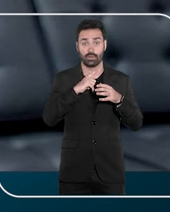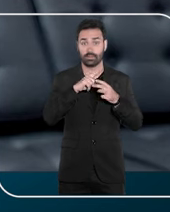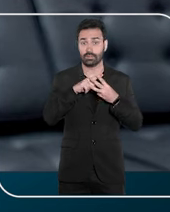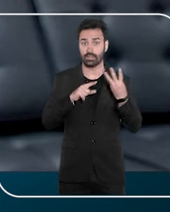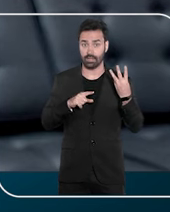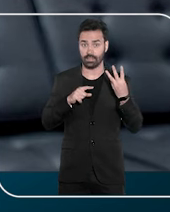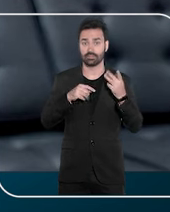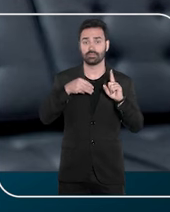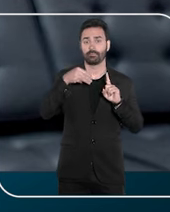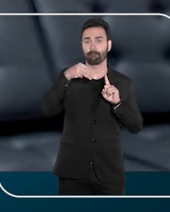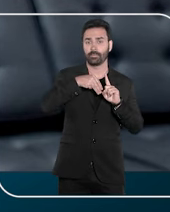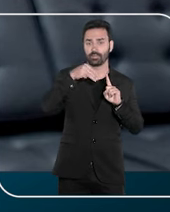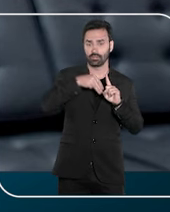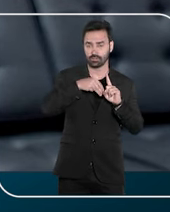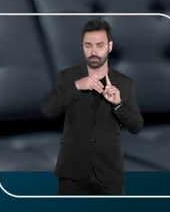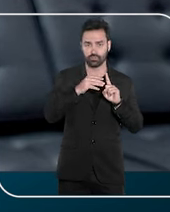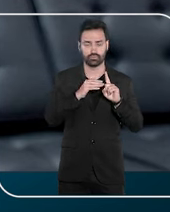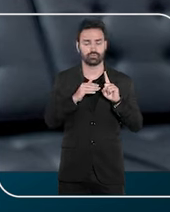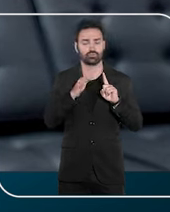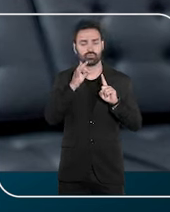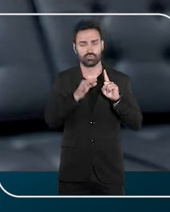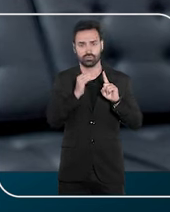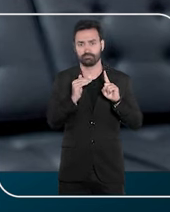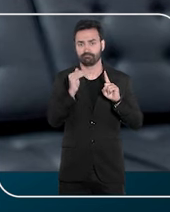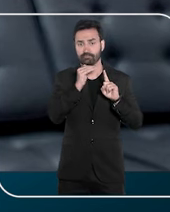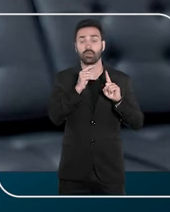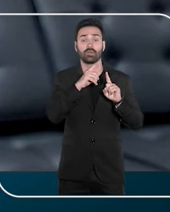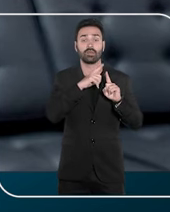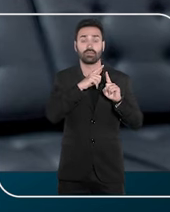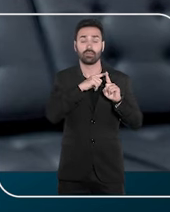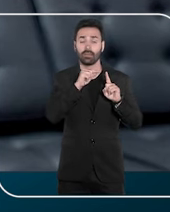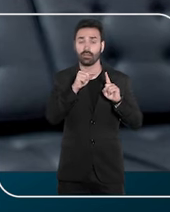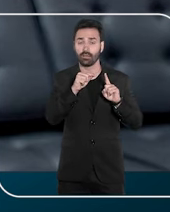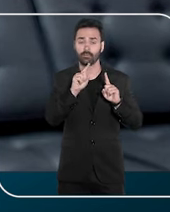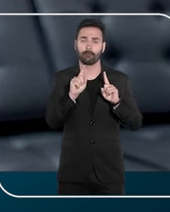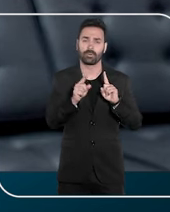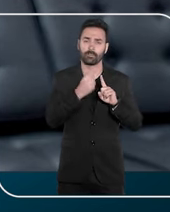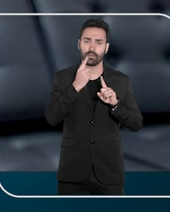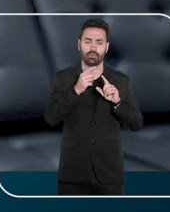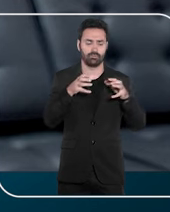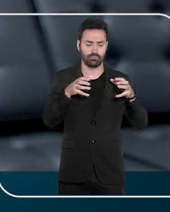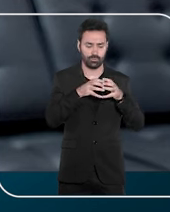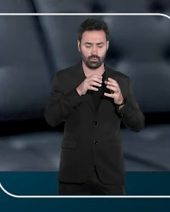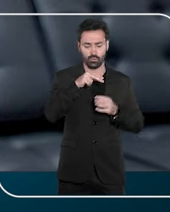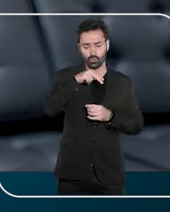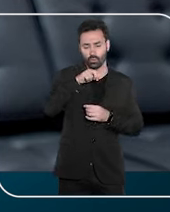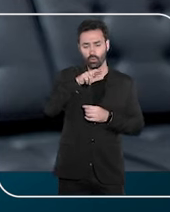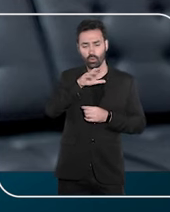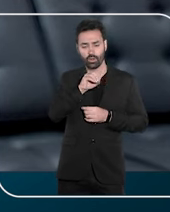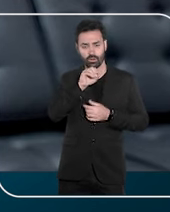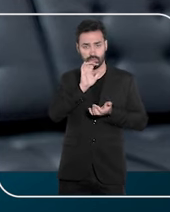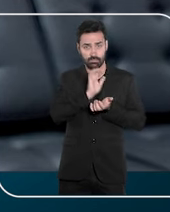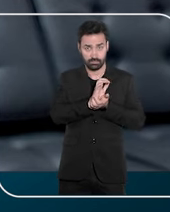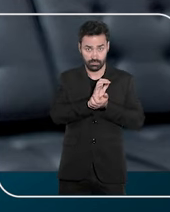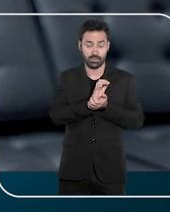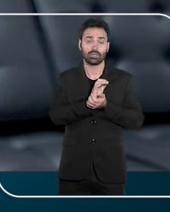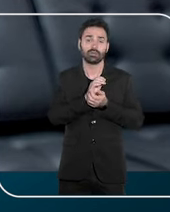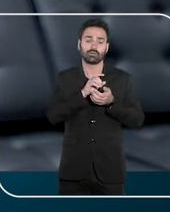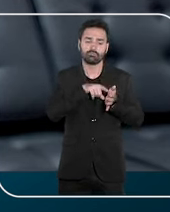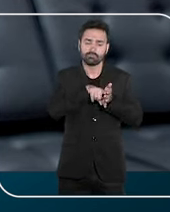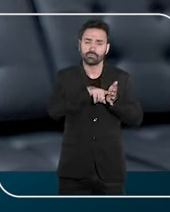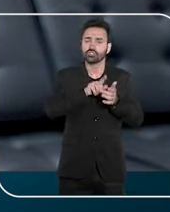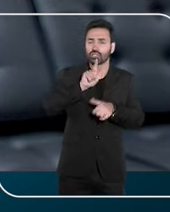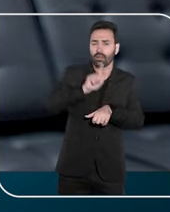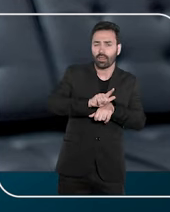ela é auxiliada pelo Núcleo de Gerenciamento de Precedentes, né, o NUGEP, o NUGEP-CAP, também cuida de ações